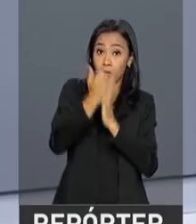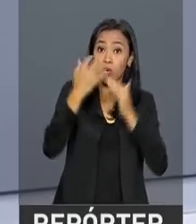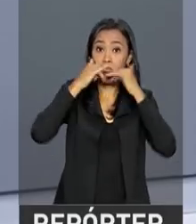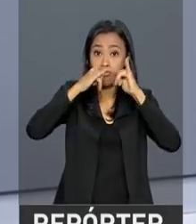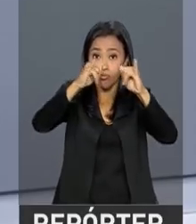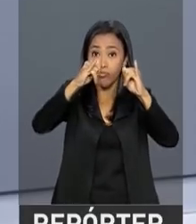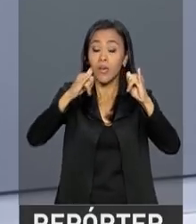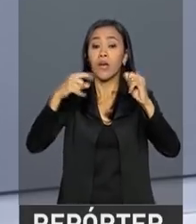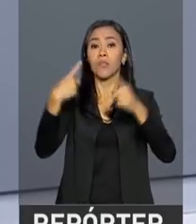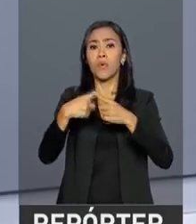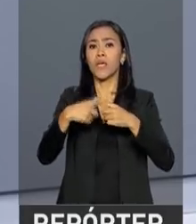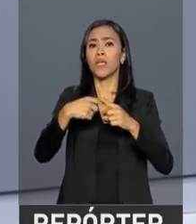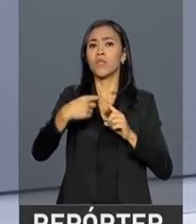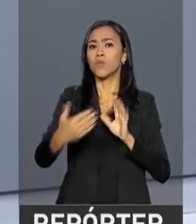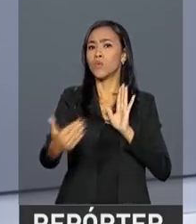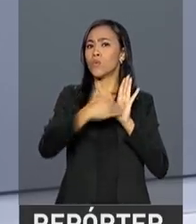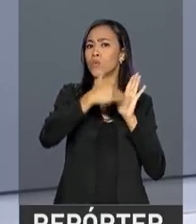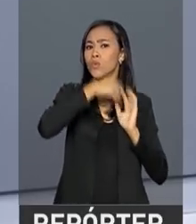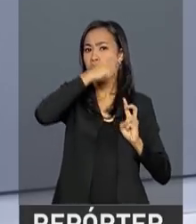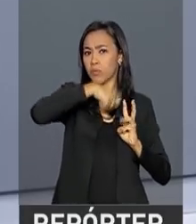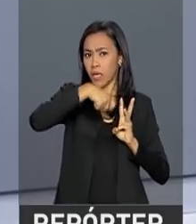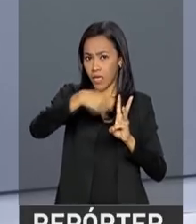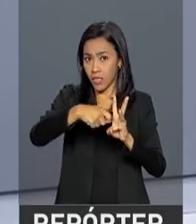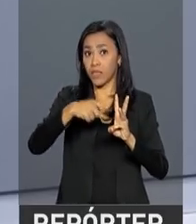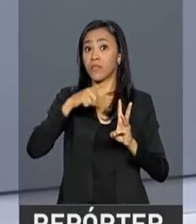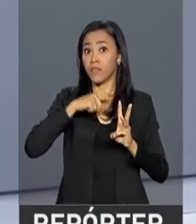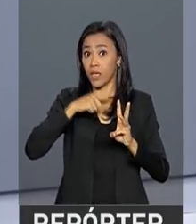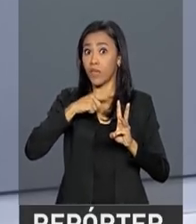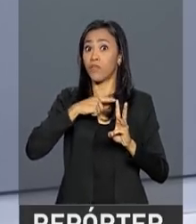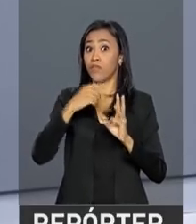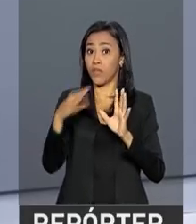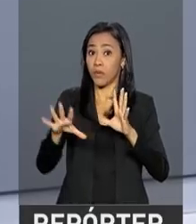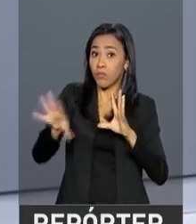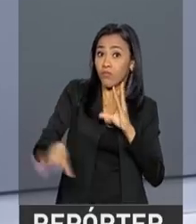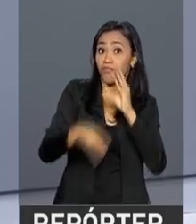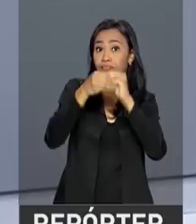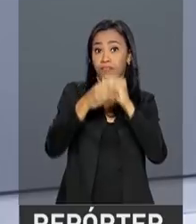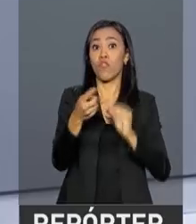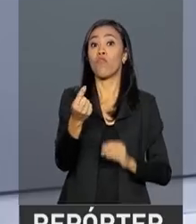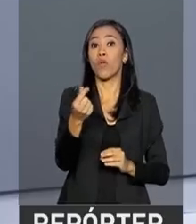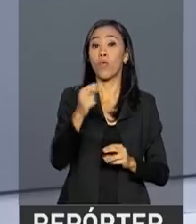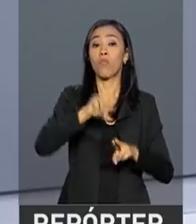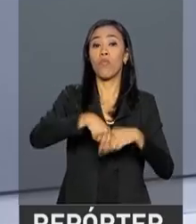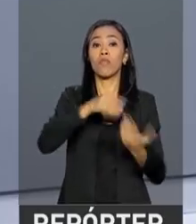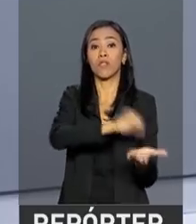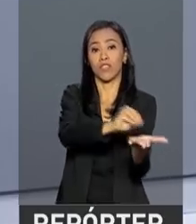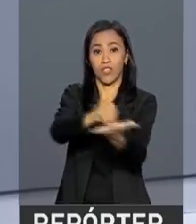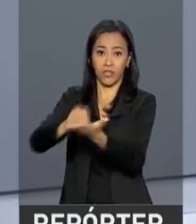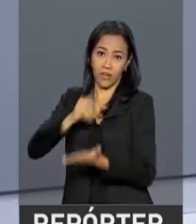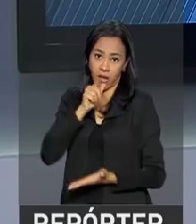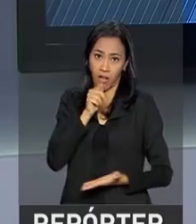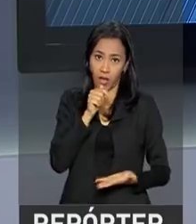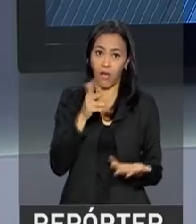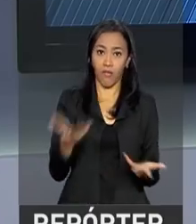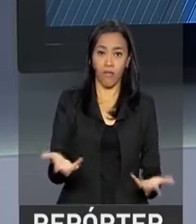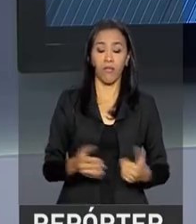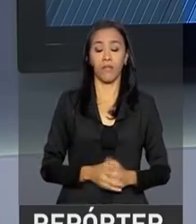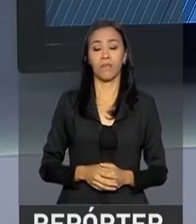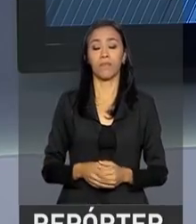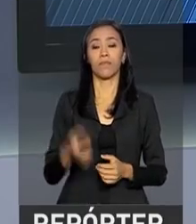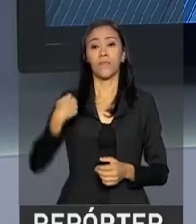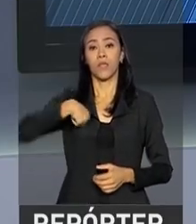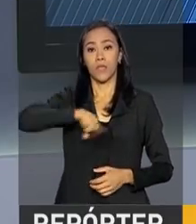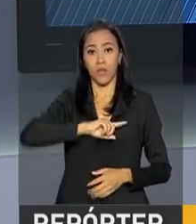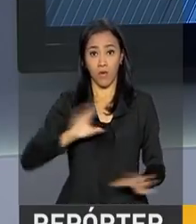nos últimos meses do ano passado houve cobrança extra por conta da falta de água nos reservatórios nós